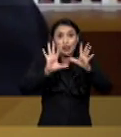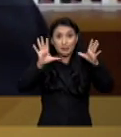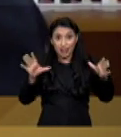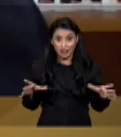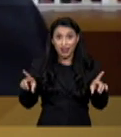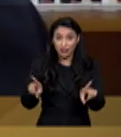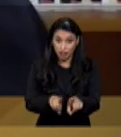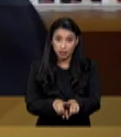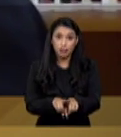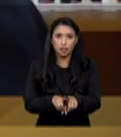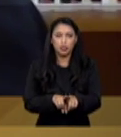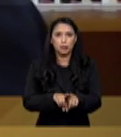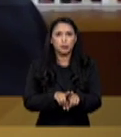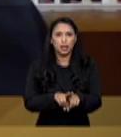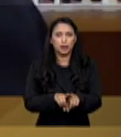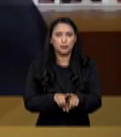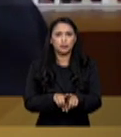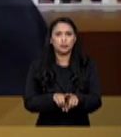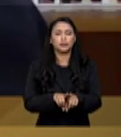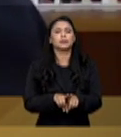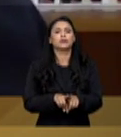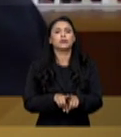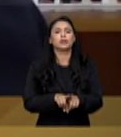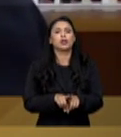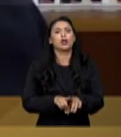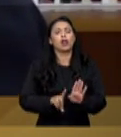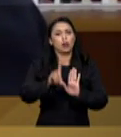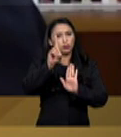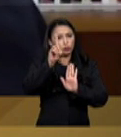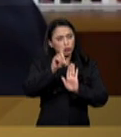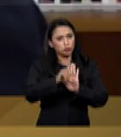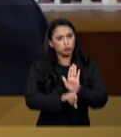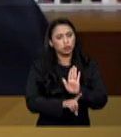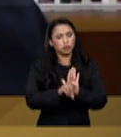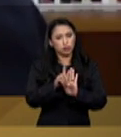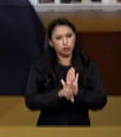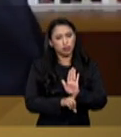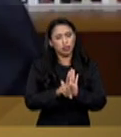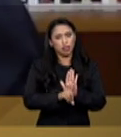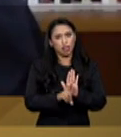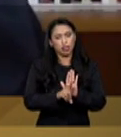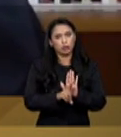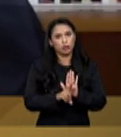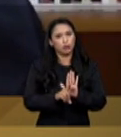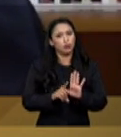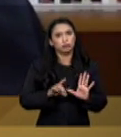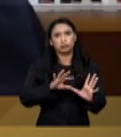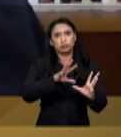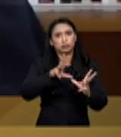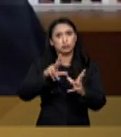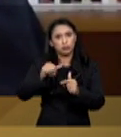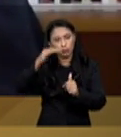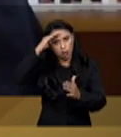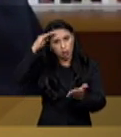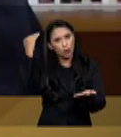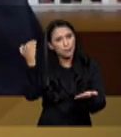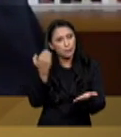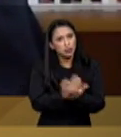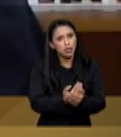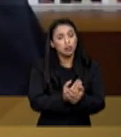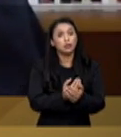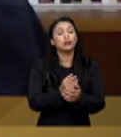e também o respeito ao direito das minorias. Em quase todo o mundo, o guardião